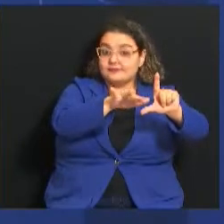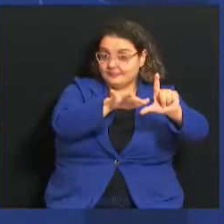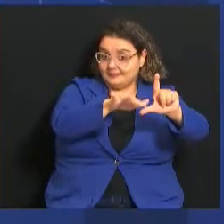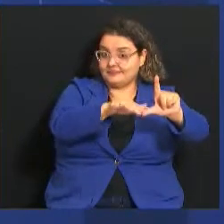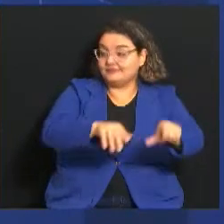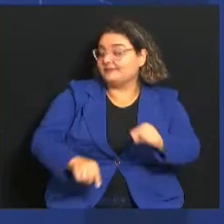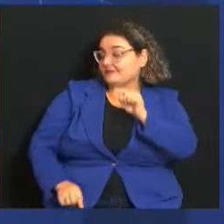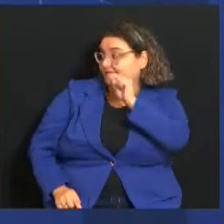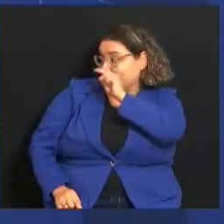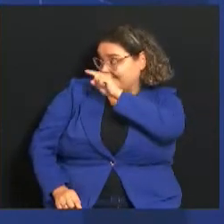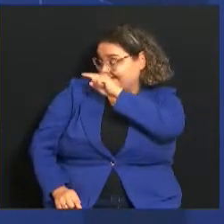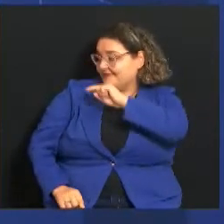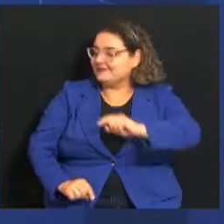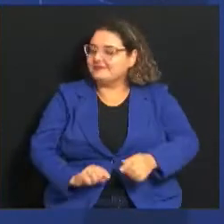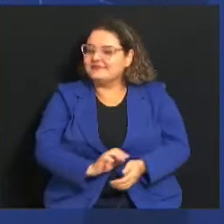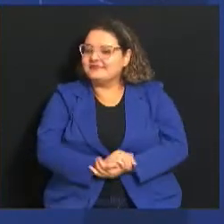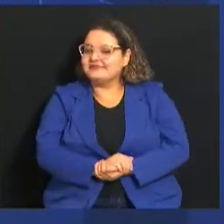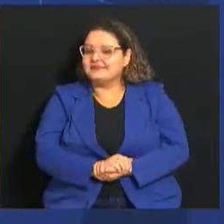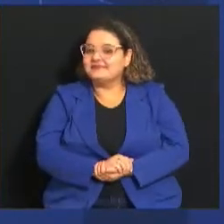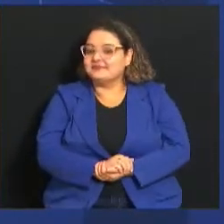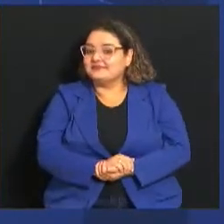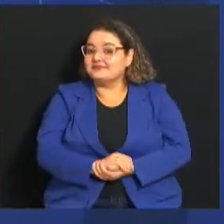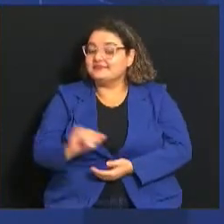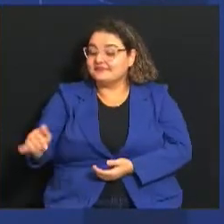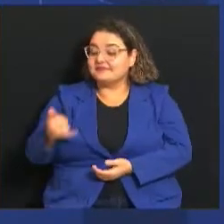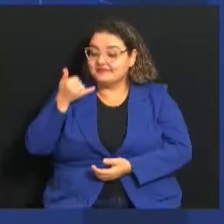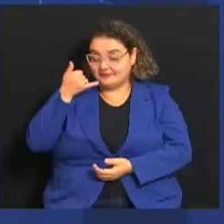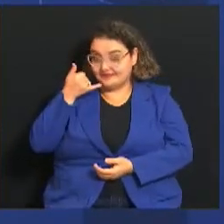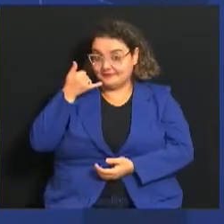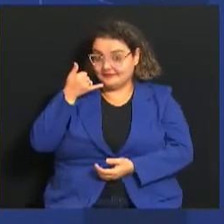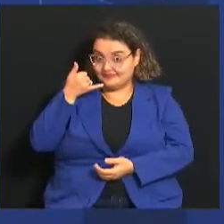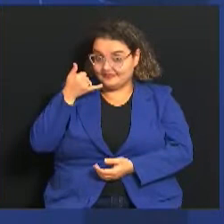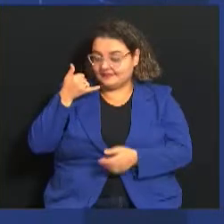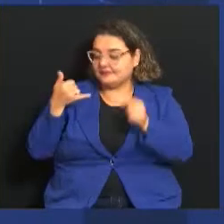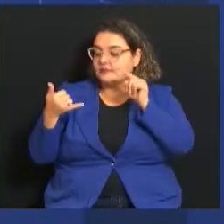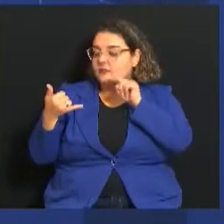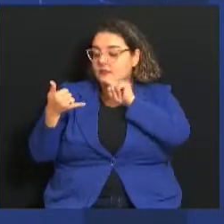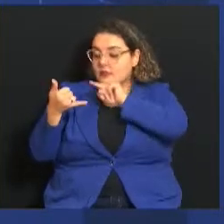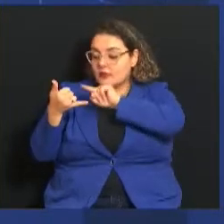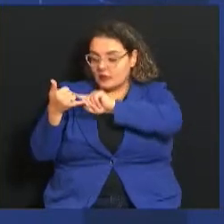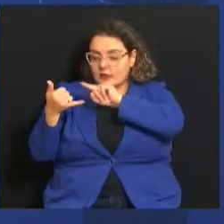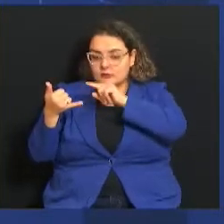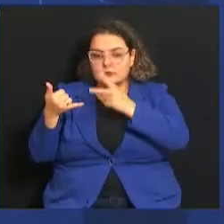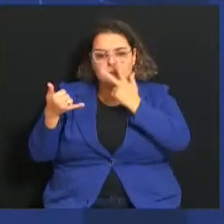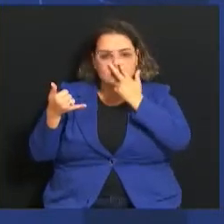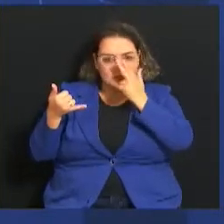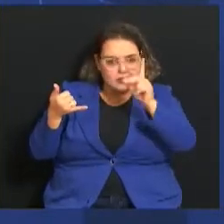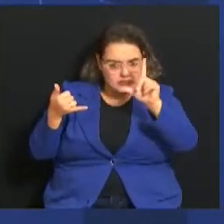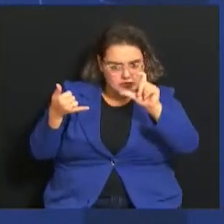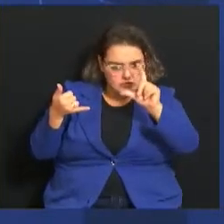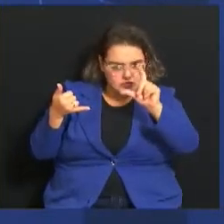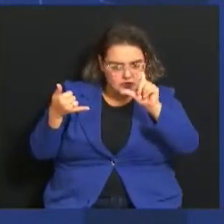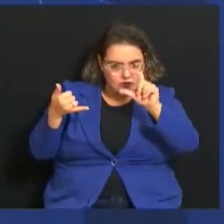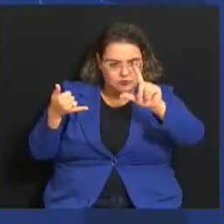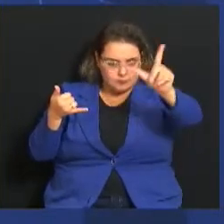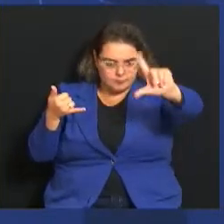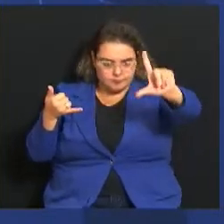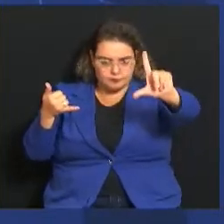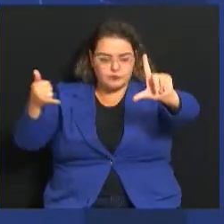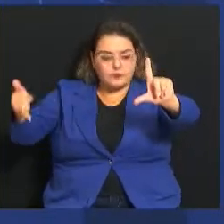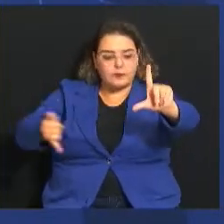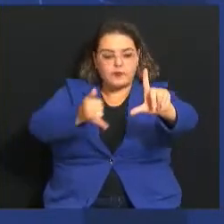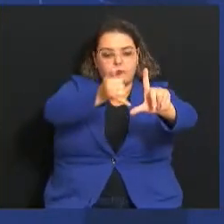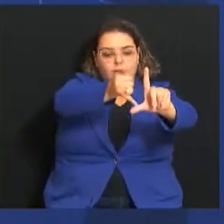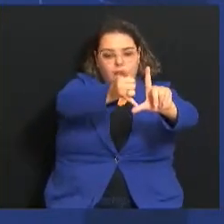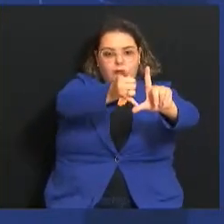Tô apontando aqui para ele. Então tá com o seu celular aí perto? Pegue o seu celular, abre a câmera como se fosse tirar uma